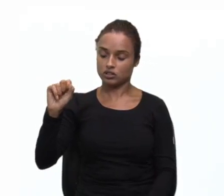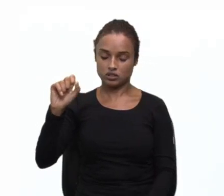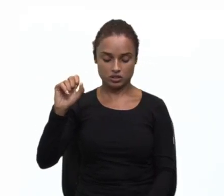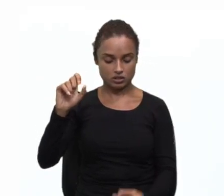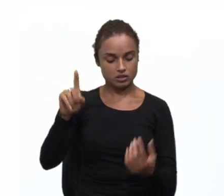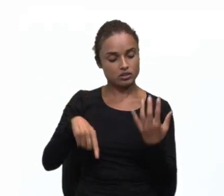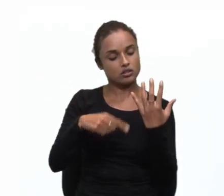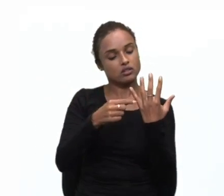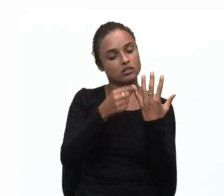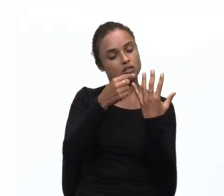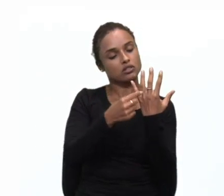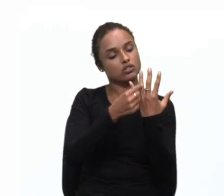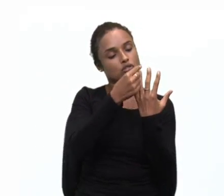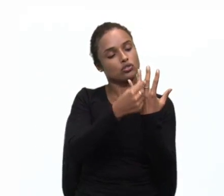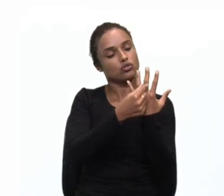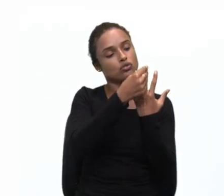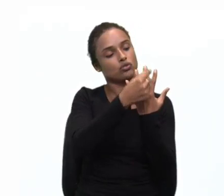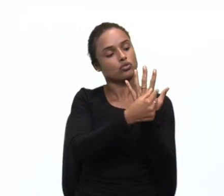interfalângicas.